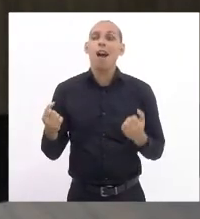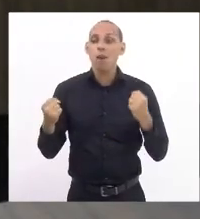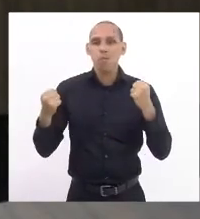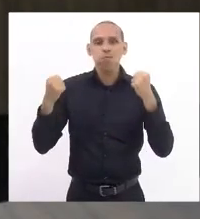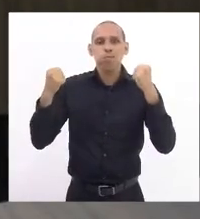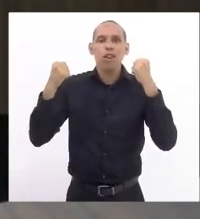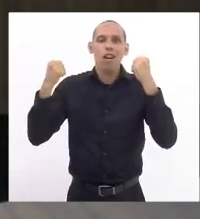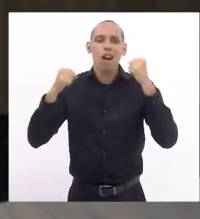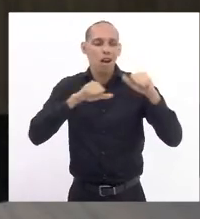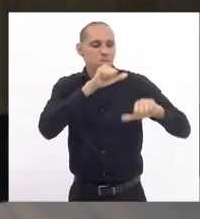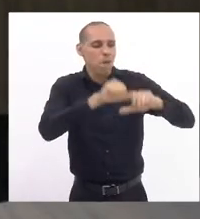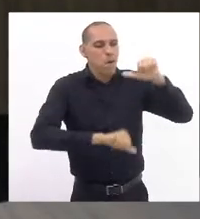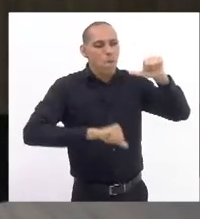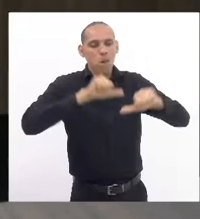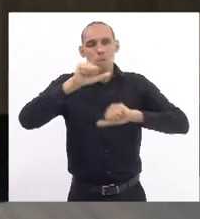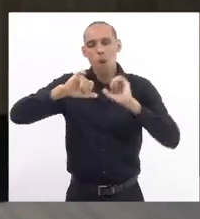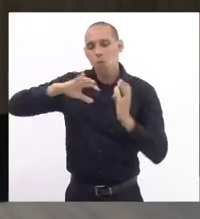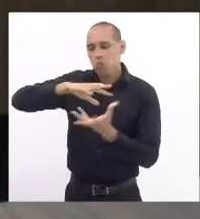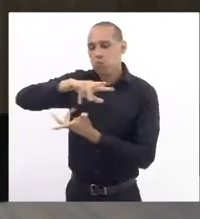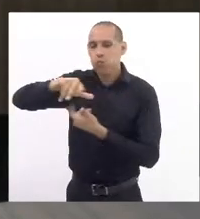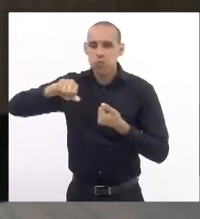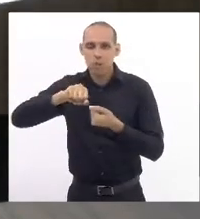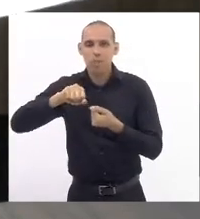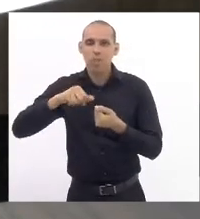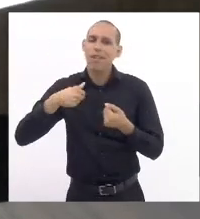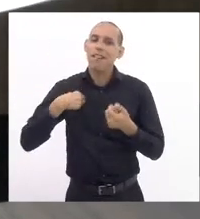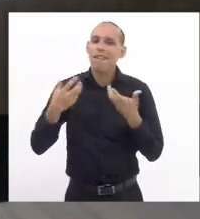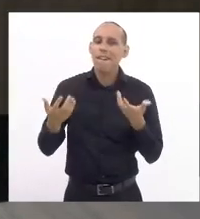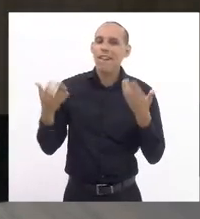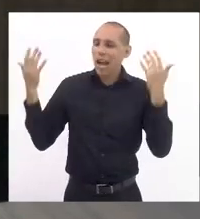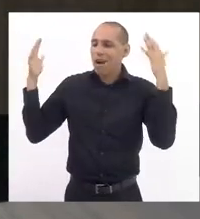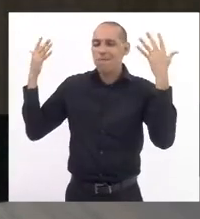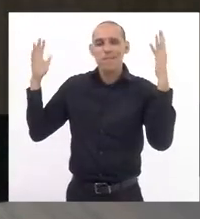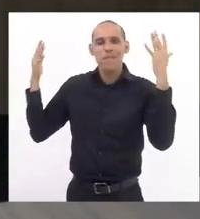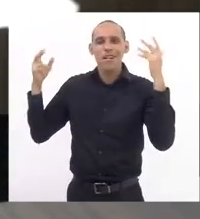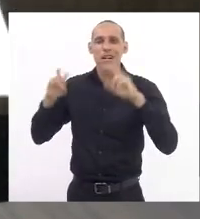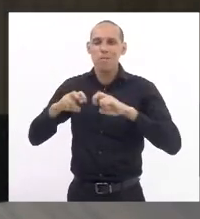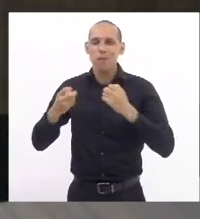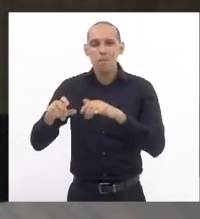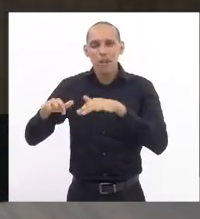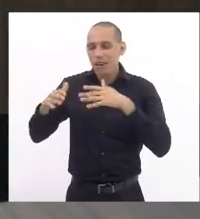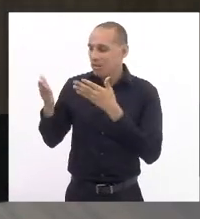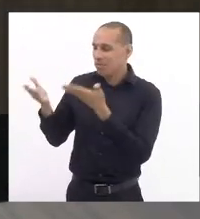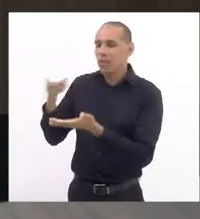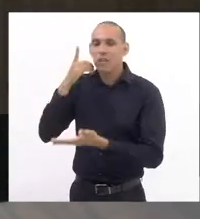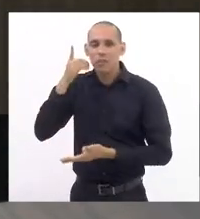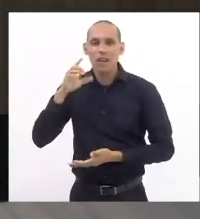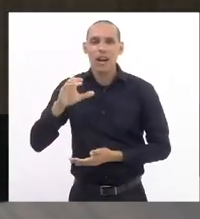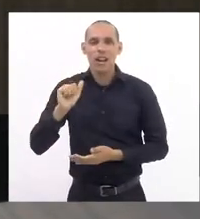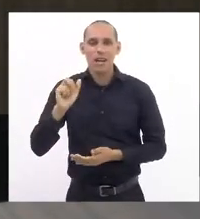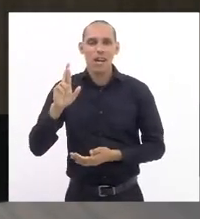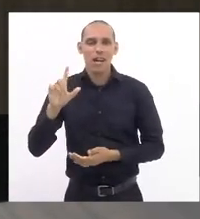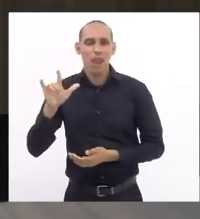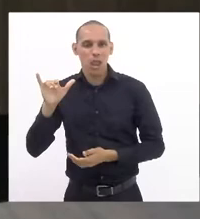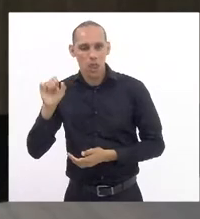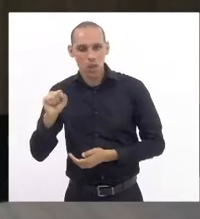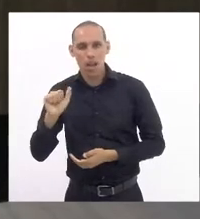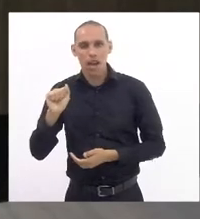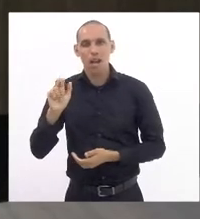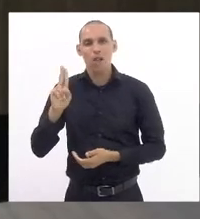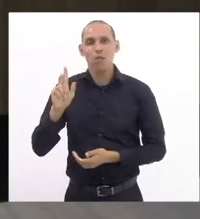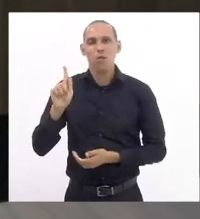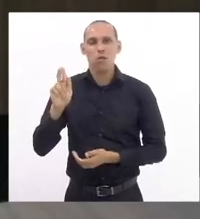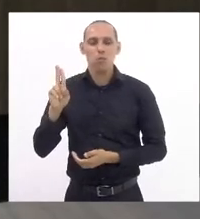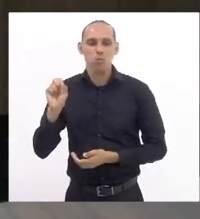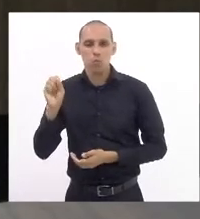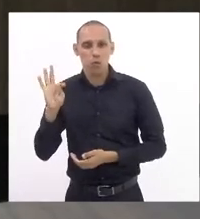de transformação do mundo. Eu quero saudar aqui que está em plenário o deputado Carlos Augusto e quero falar aqui sobre